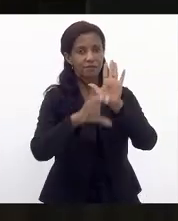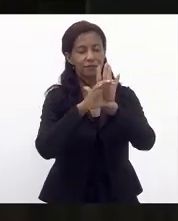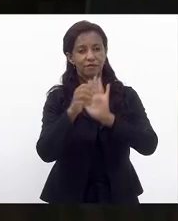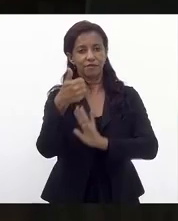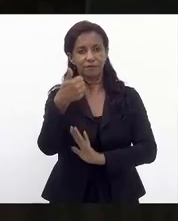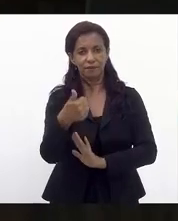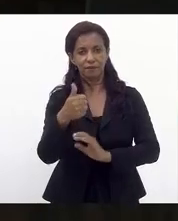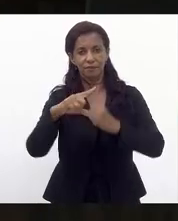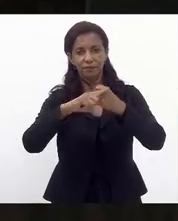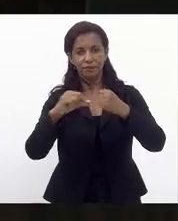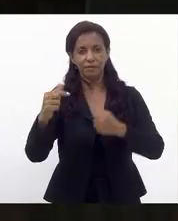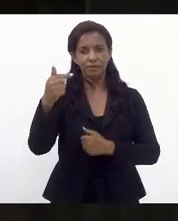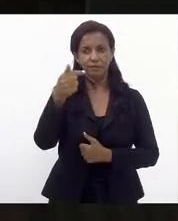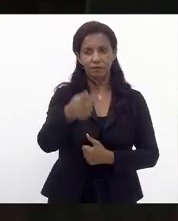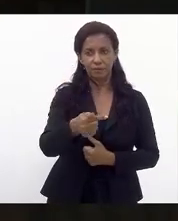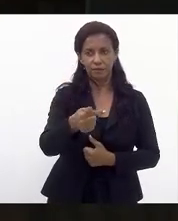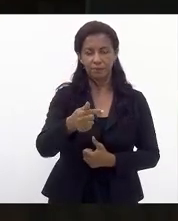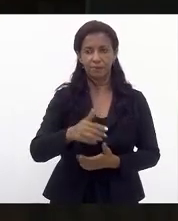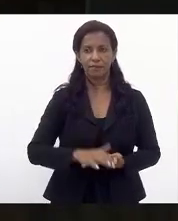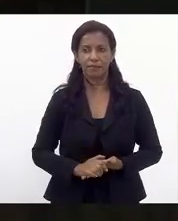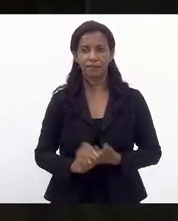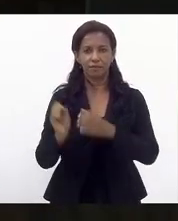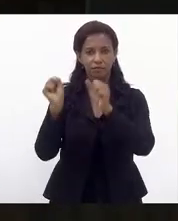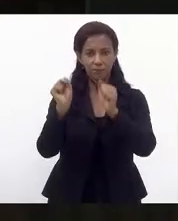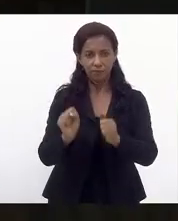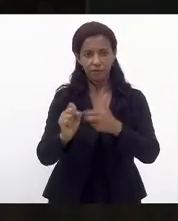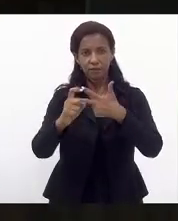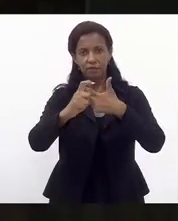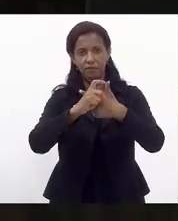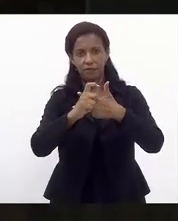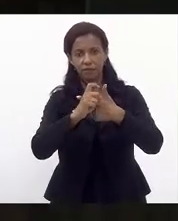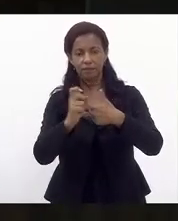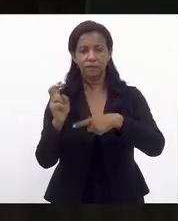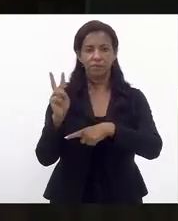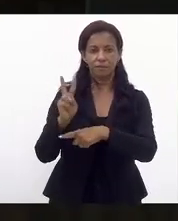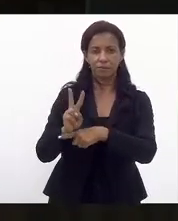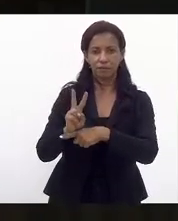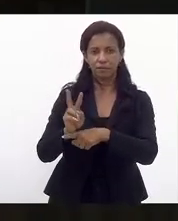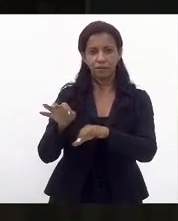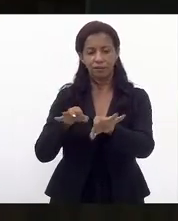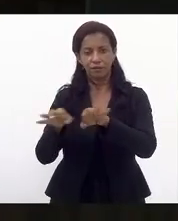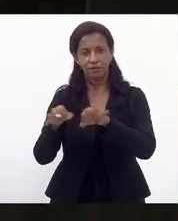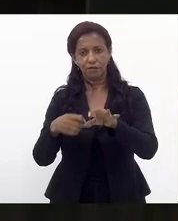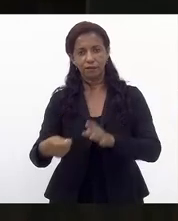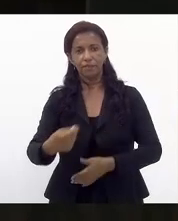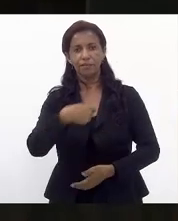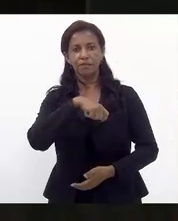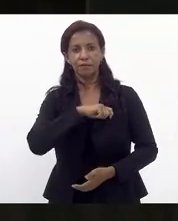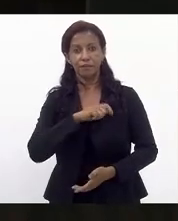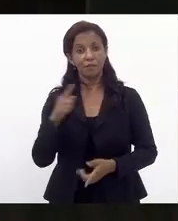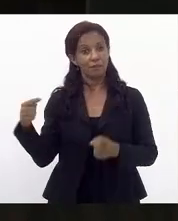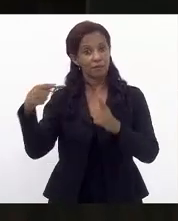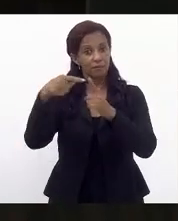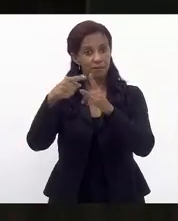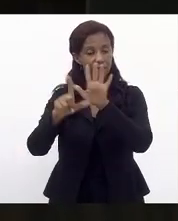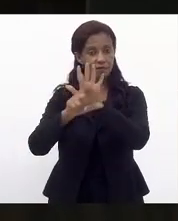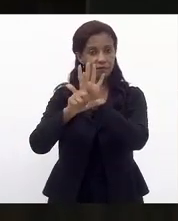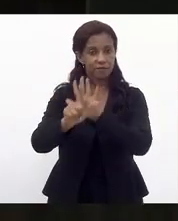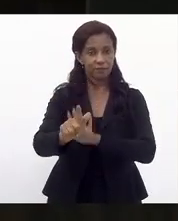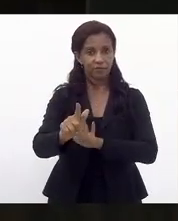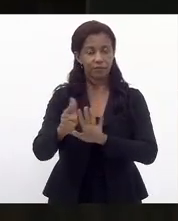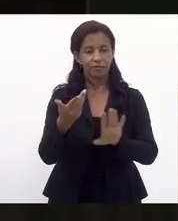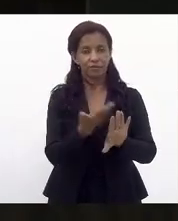único do artigo 7º qual seja o poder executivo prever as condicionantes do plano de recuperação fiscal que é o objeto e lê